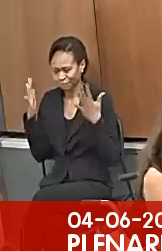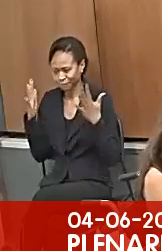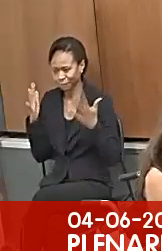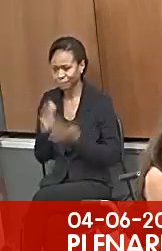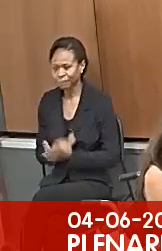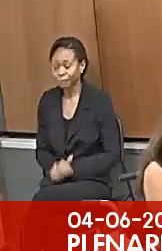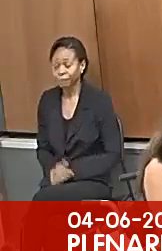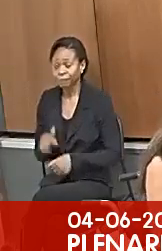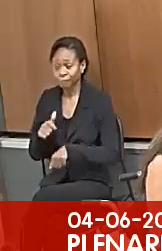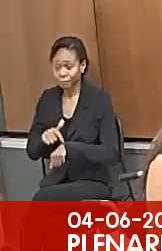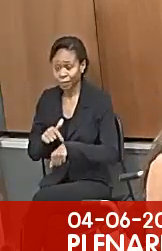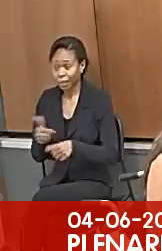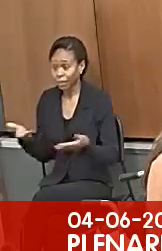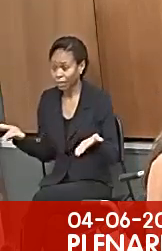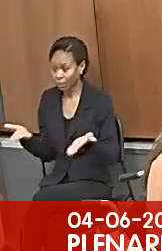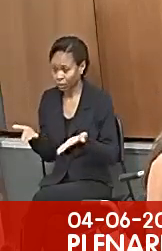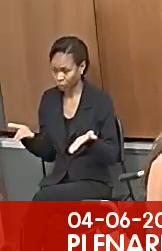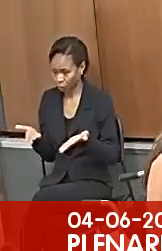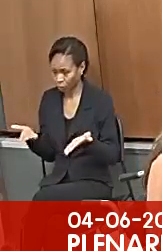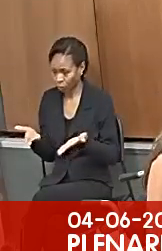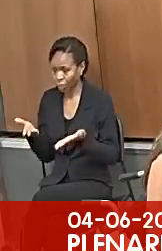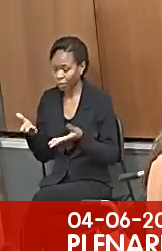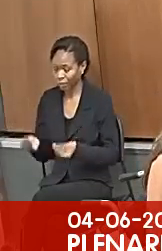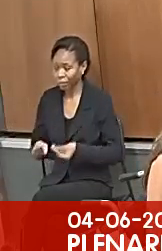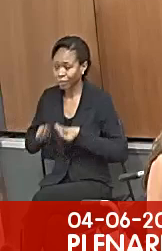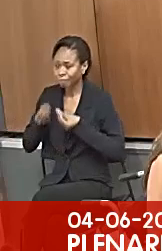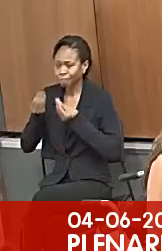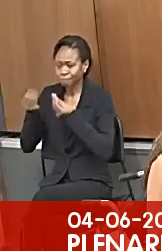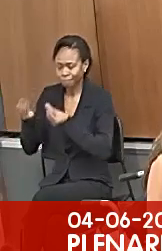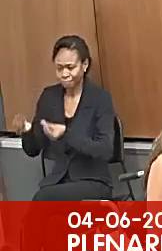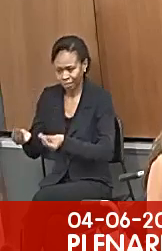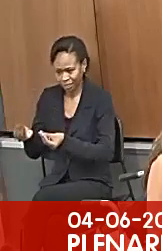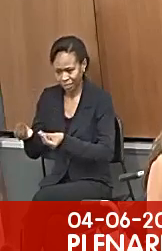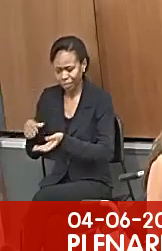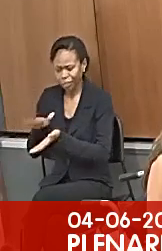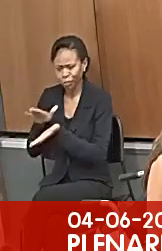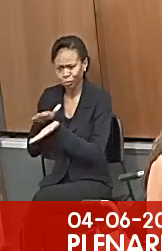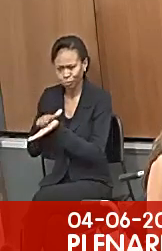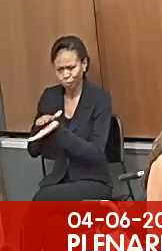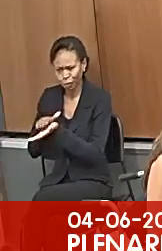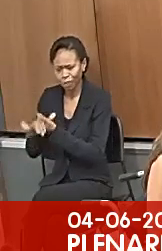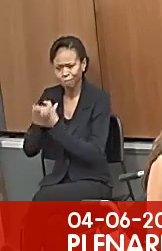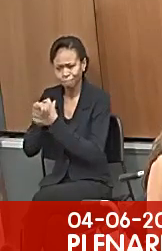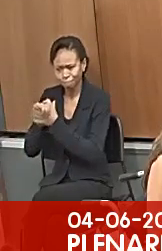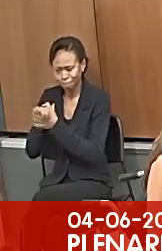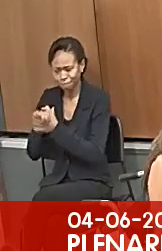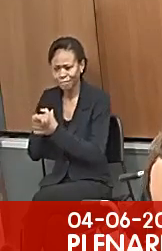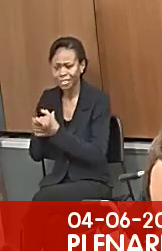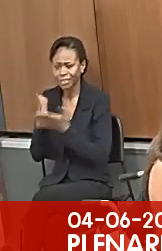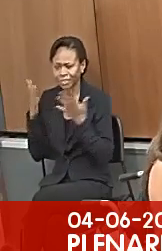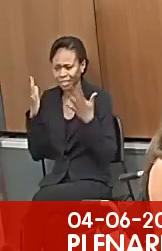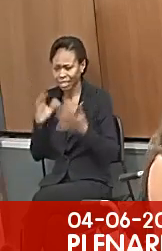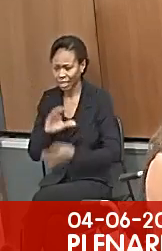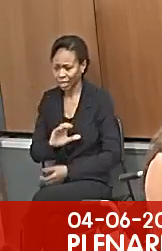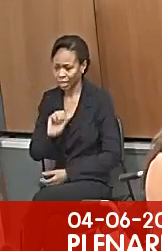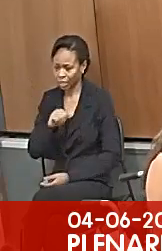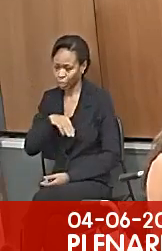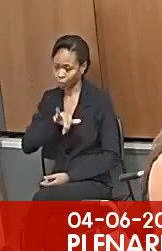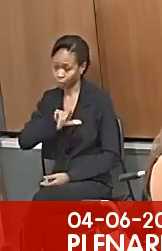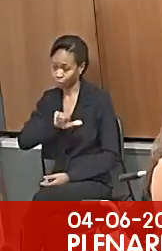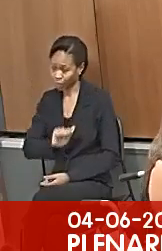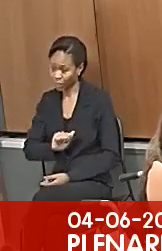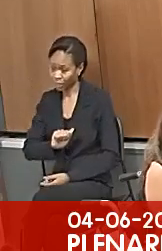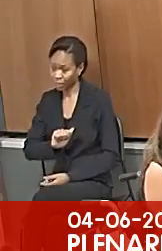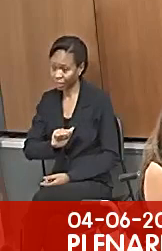Bem, chegou a hora da gente fazer, então, a entrega dos votos de congratulações. É, Camila Ferreira,